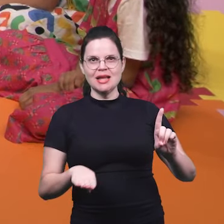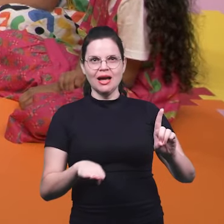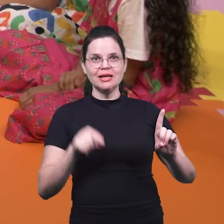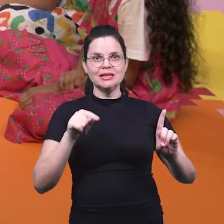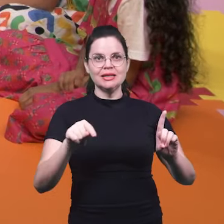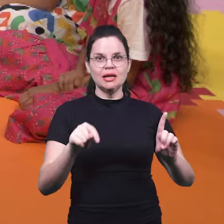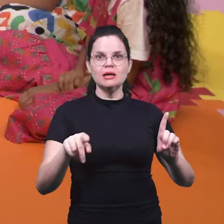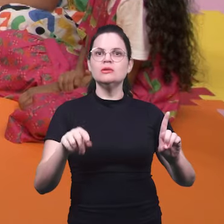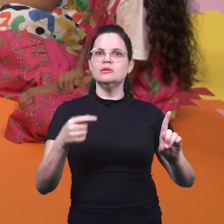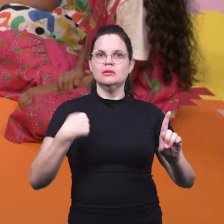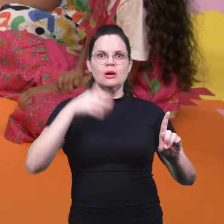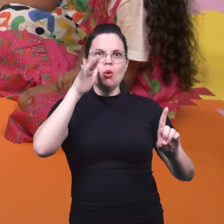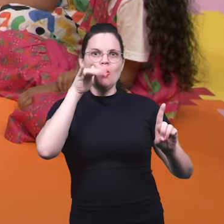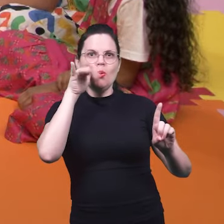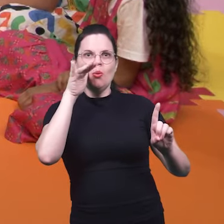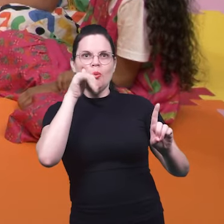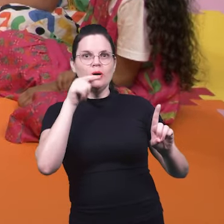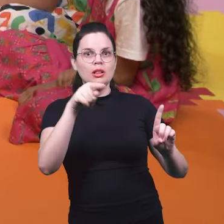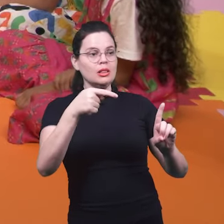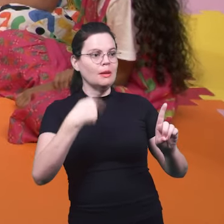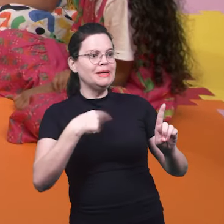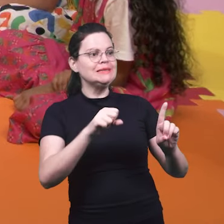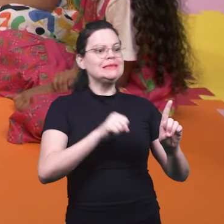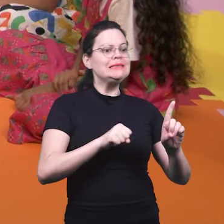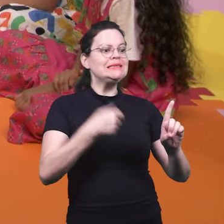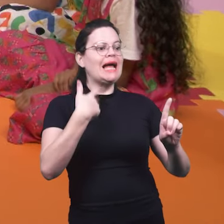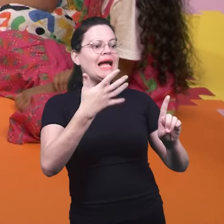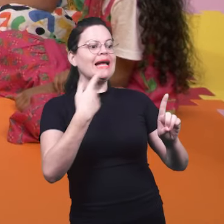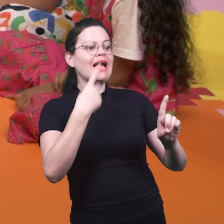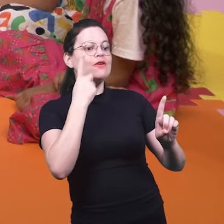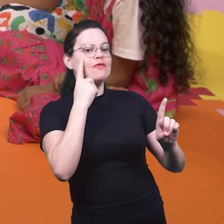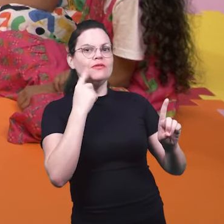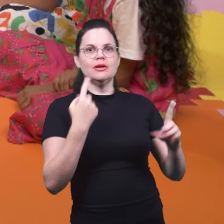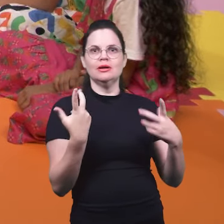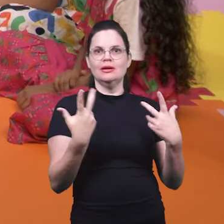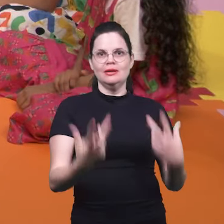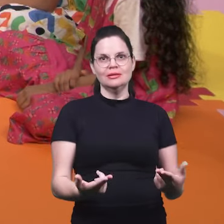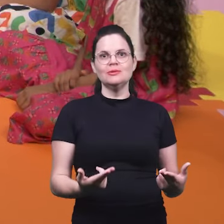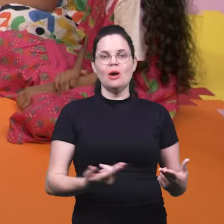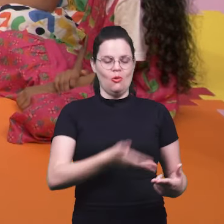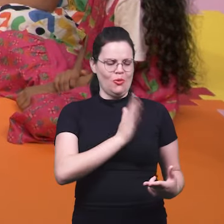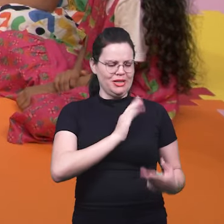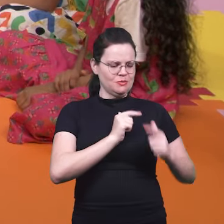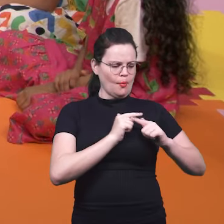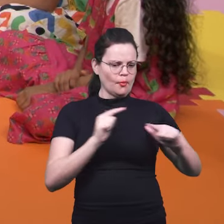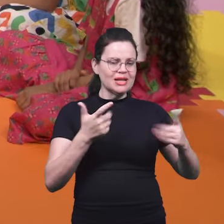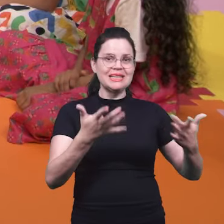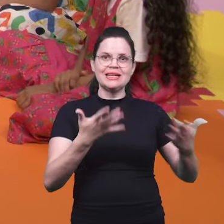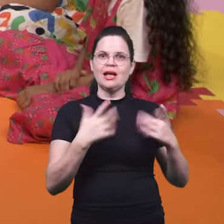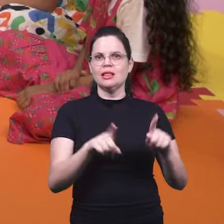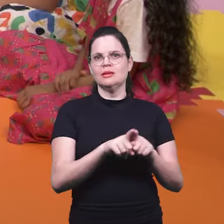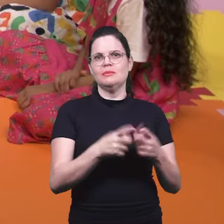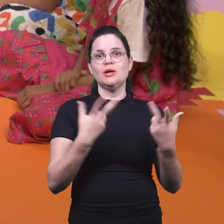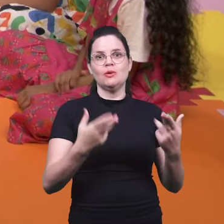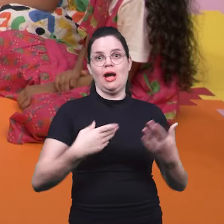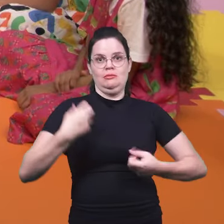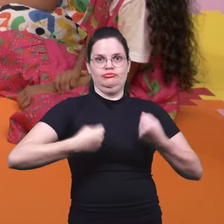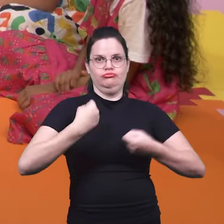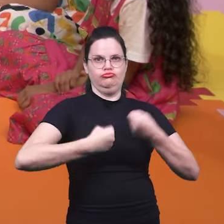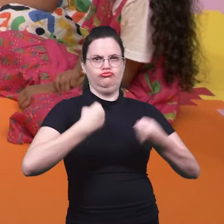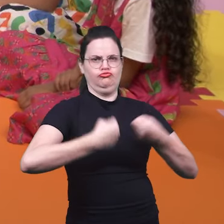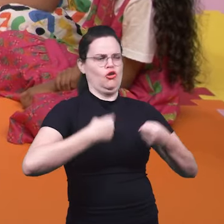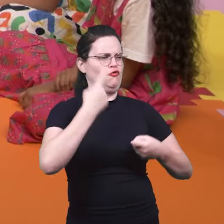de coração vazio também I atrás de Jesus procurando algo para suas vidas e aí Zaqueu foi